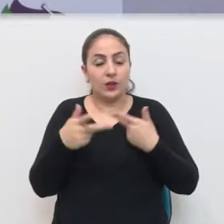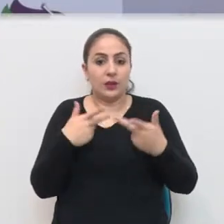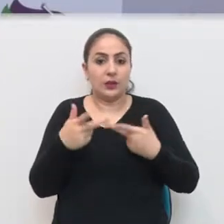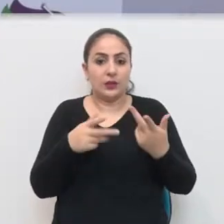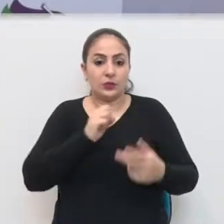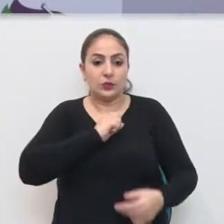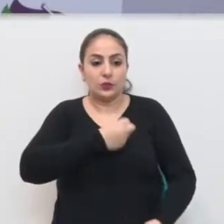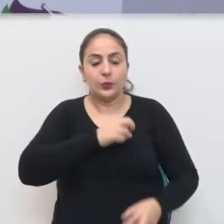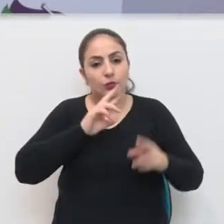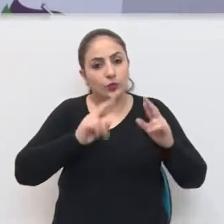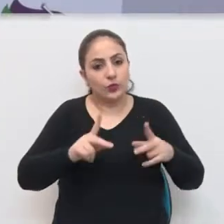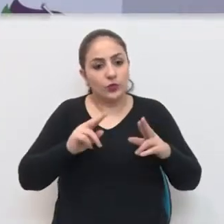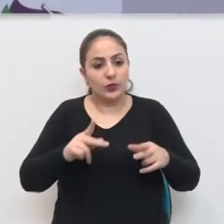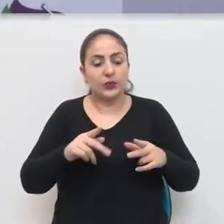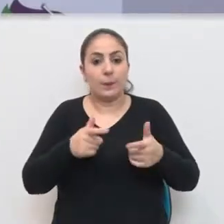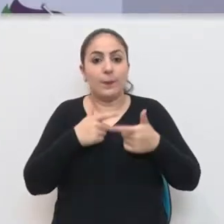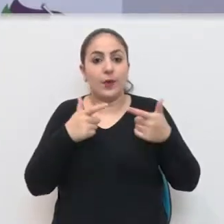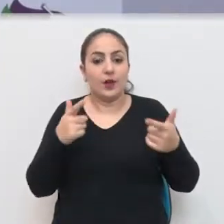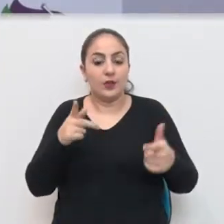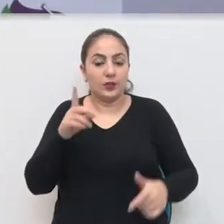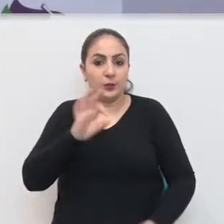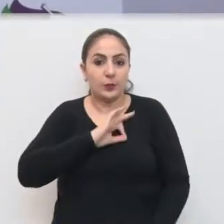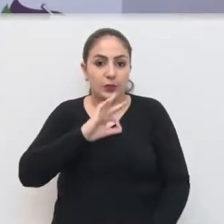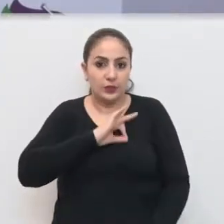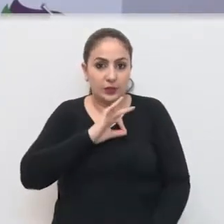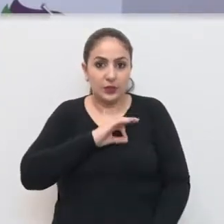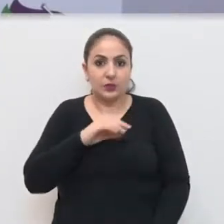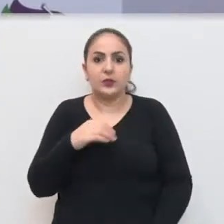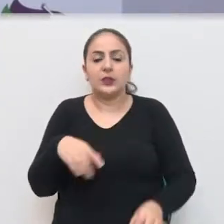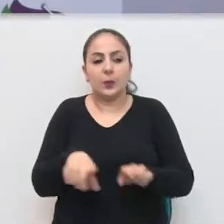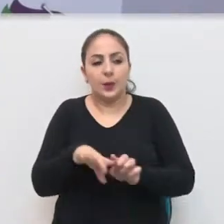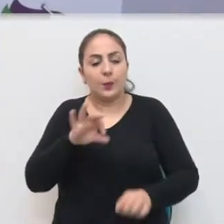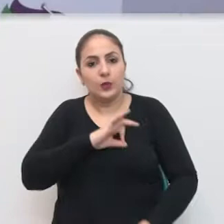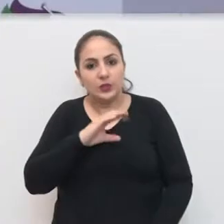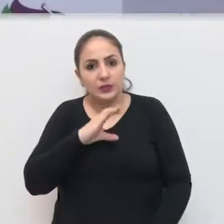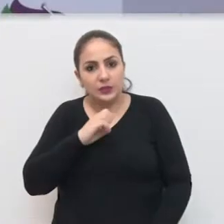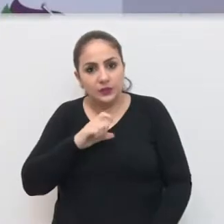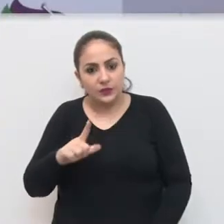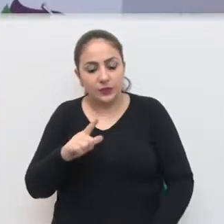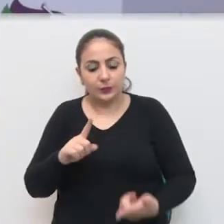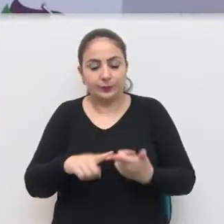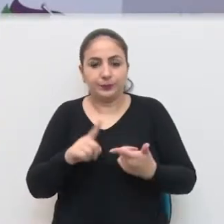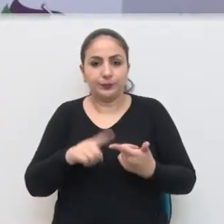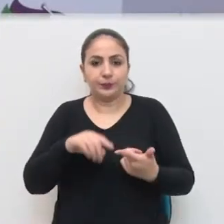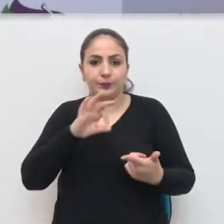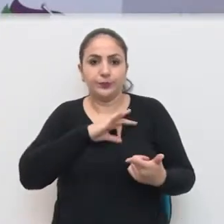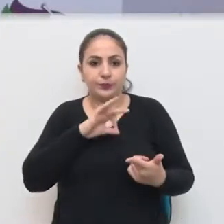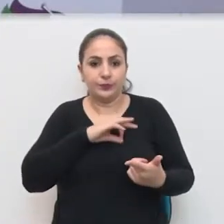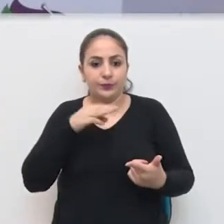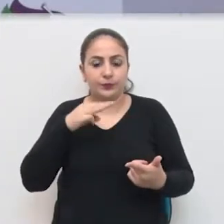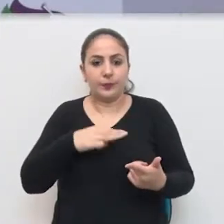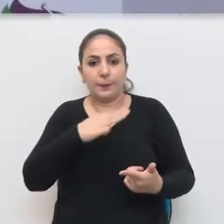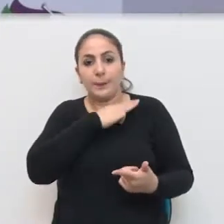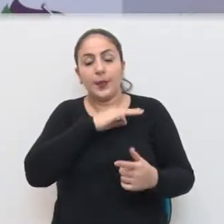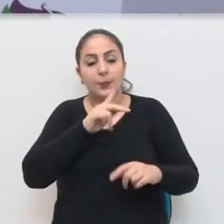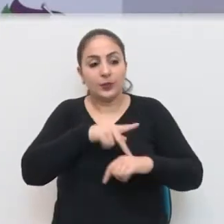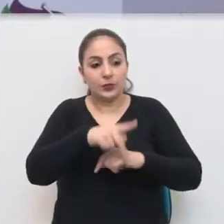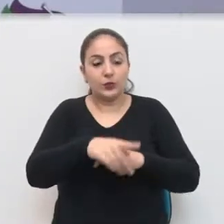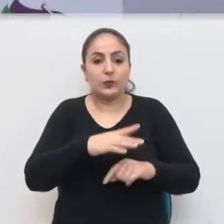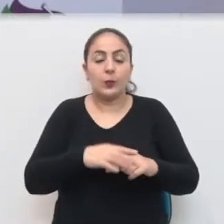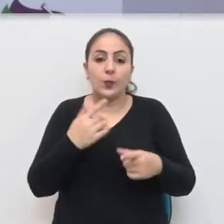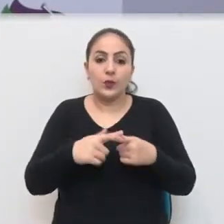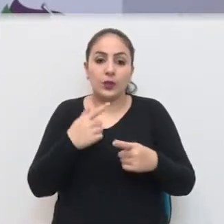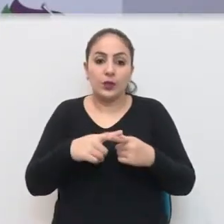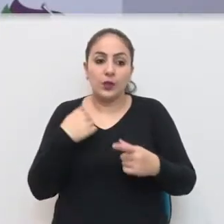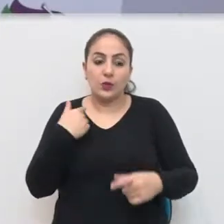número diferenciado, um número maior de policiais, tanto da Polícia Civil quanto da Polícia Militar, para Passo Fundo. Por quê? Porque